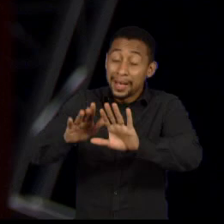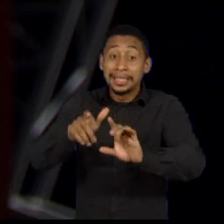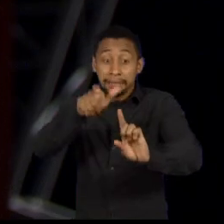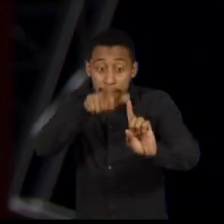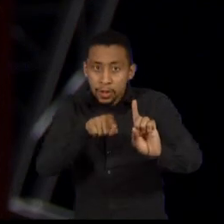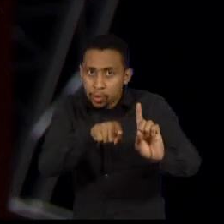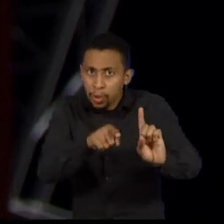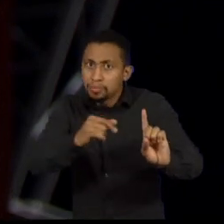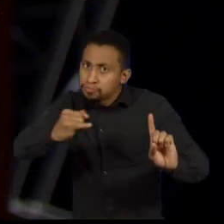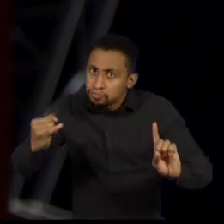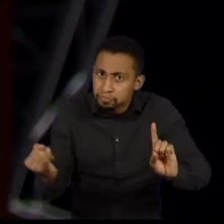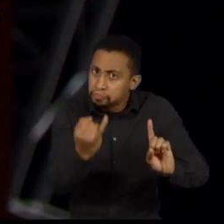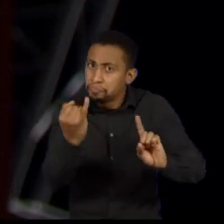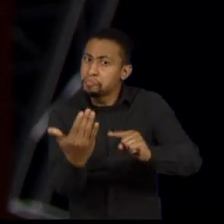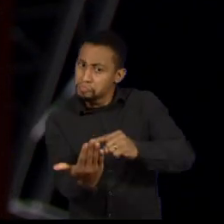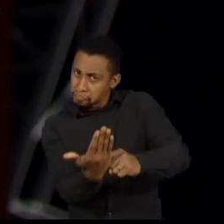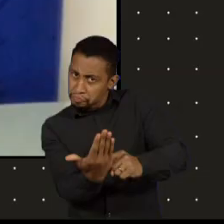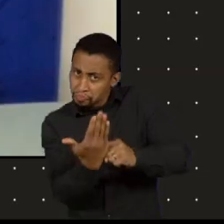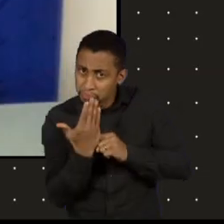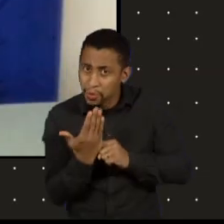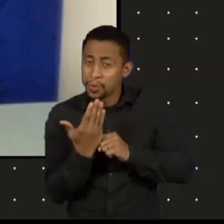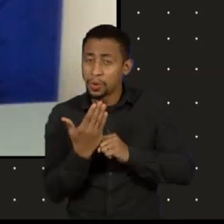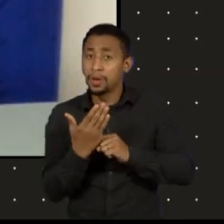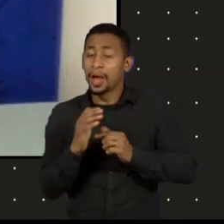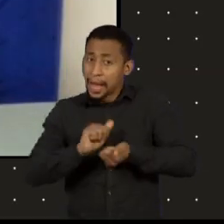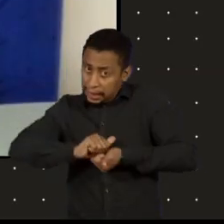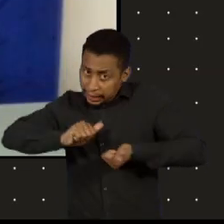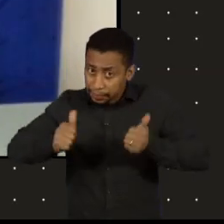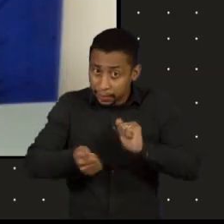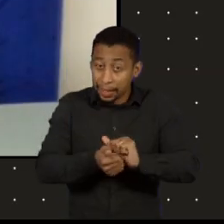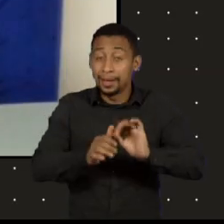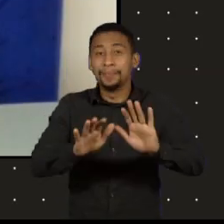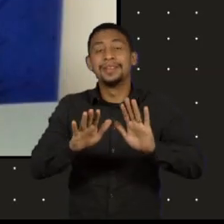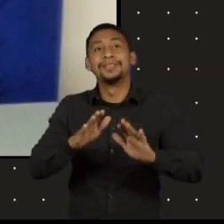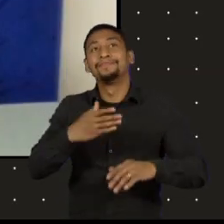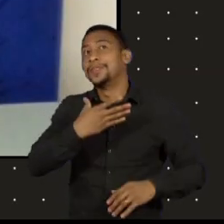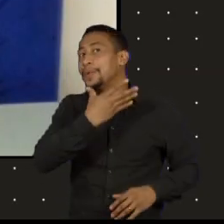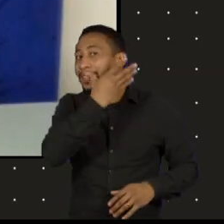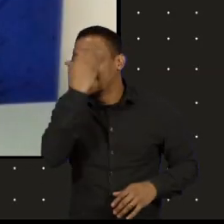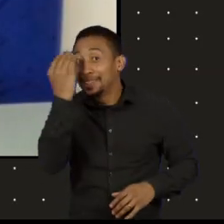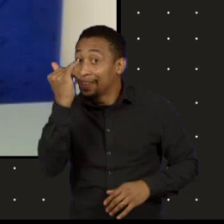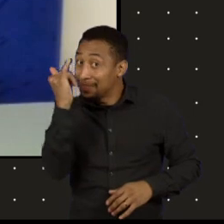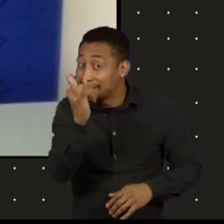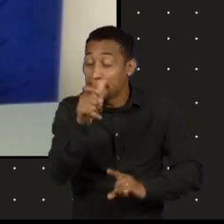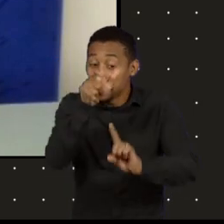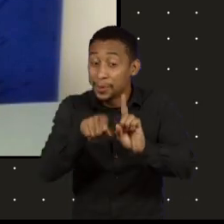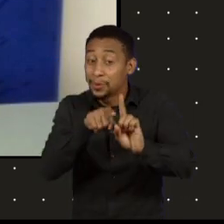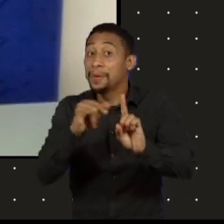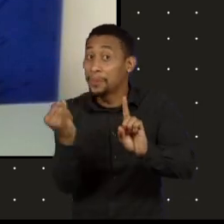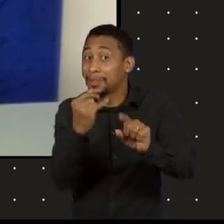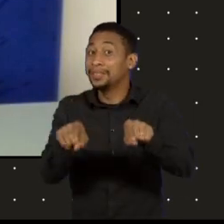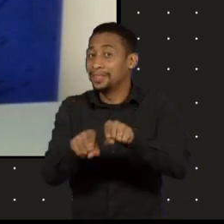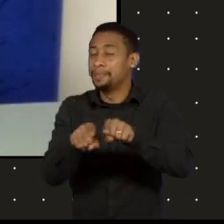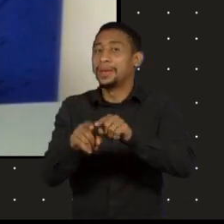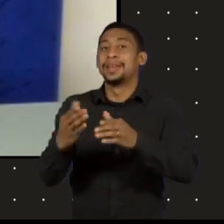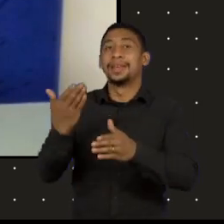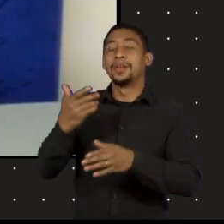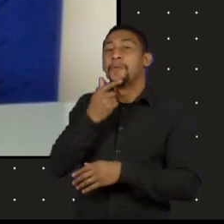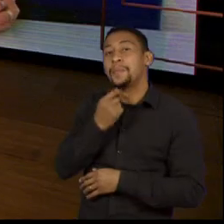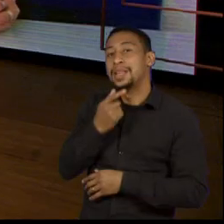recebeu assim, de fato. Isso tudo, gente, eu estou esquecendo, tenho que falar de uma pessoa que foi muito importante nesse período, que é um menino